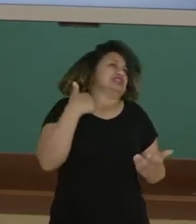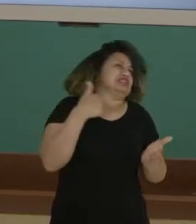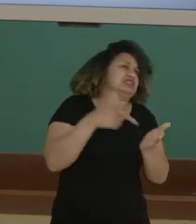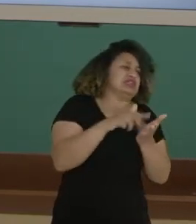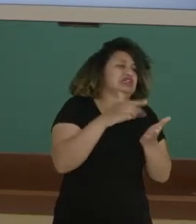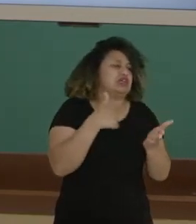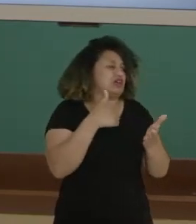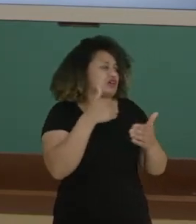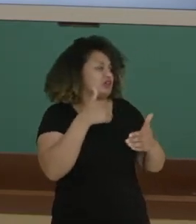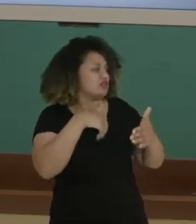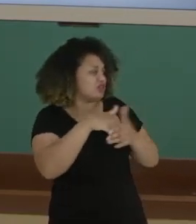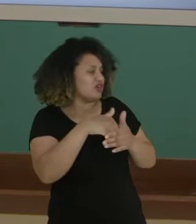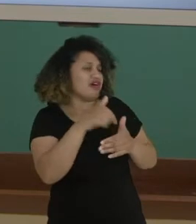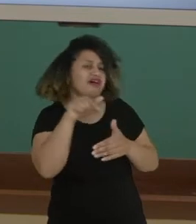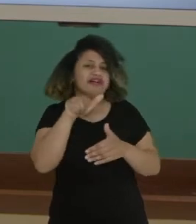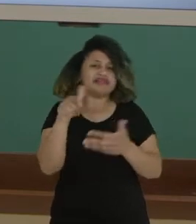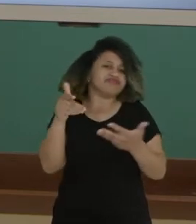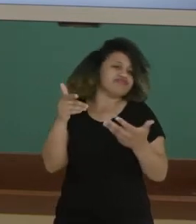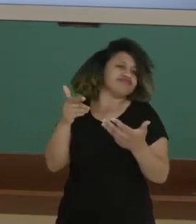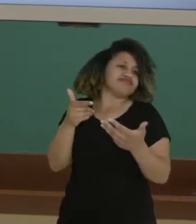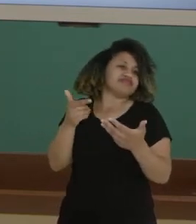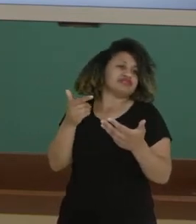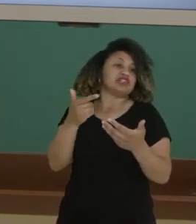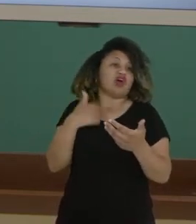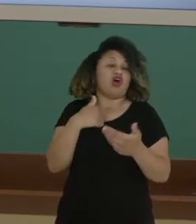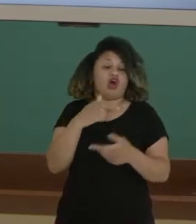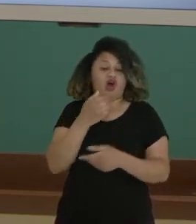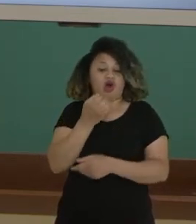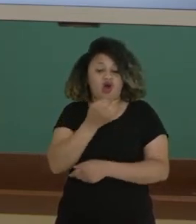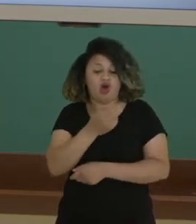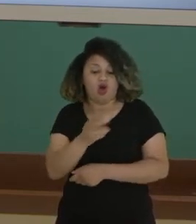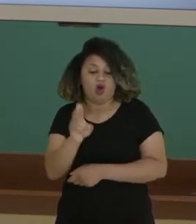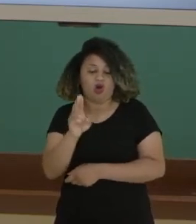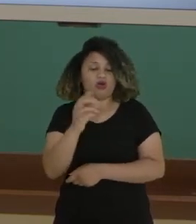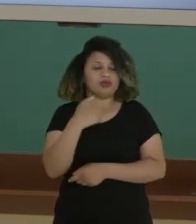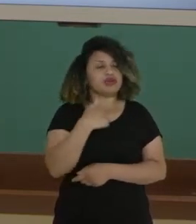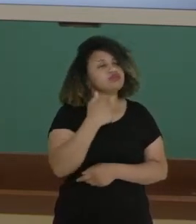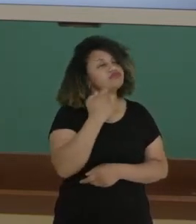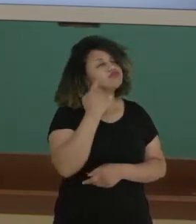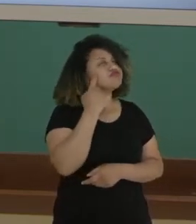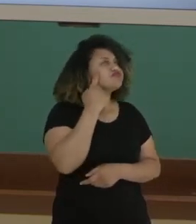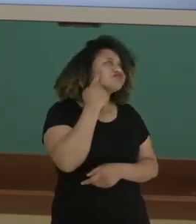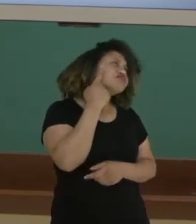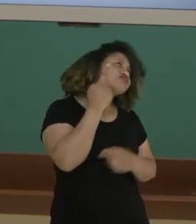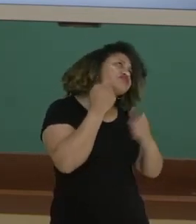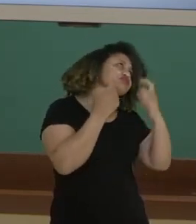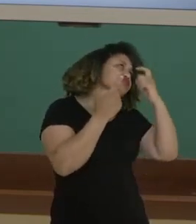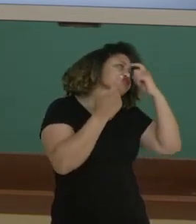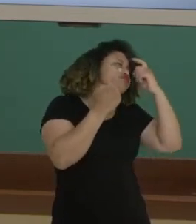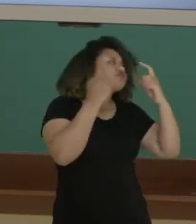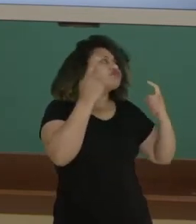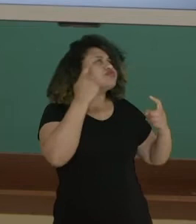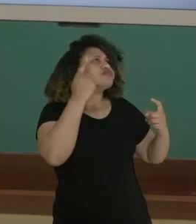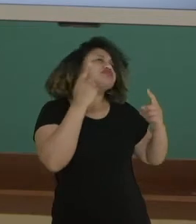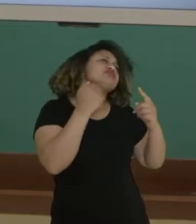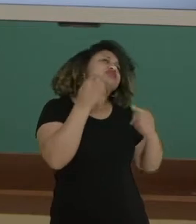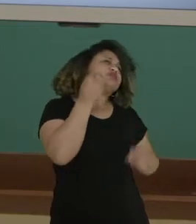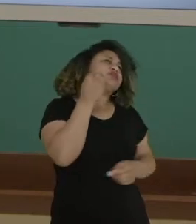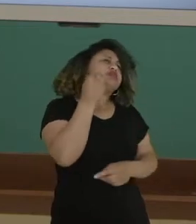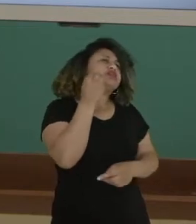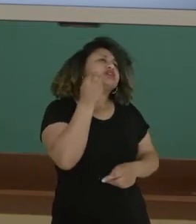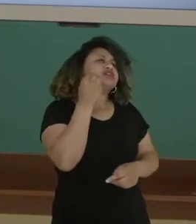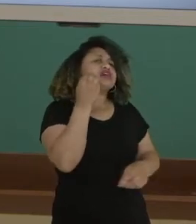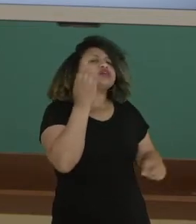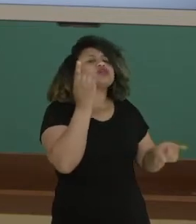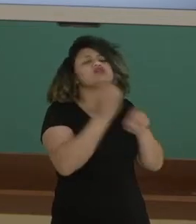aqui. Então eu amo esse ou aqui, ó. Porque ou você vai atribuindo valores para descobrir na tentativa,